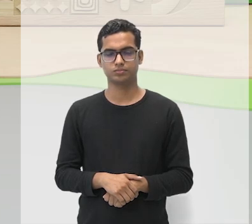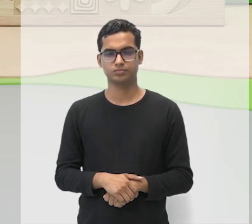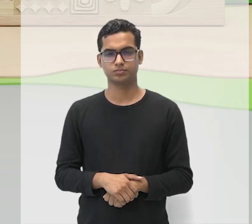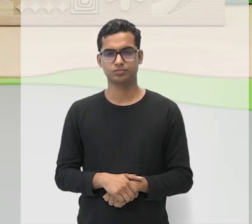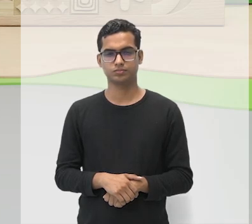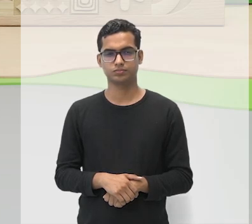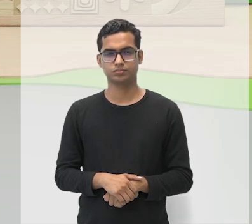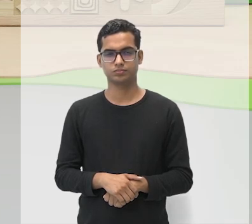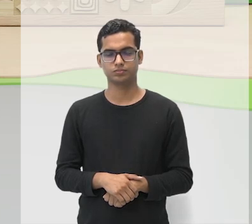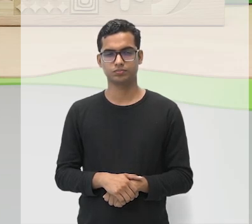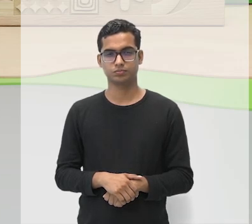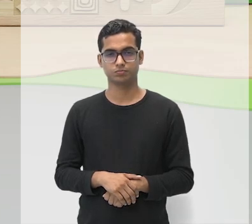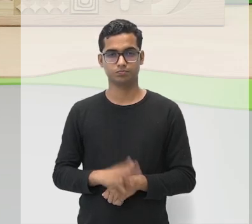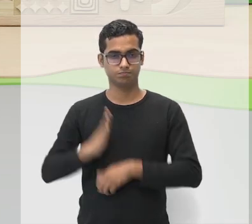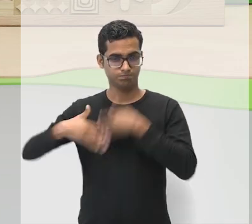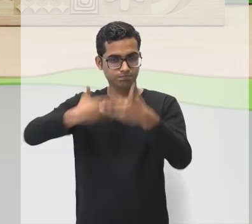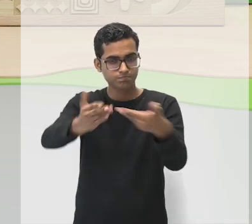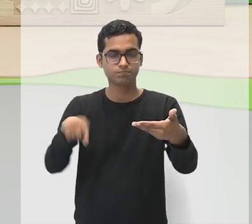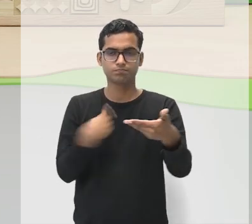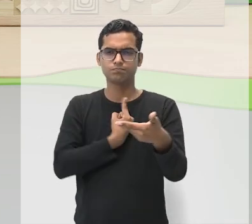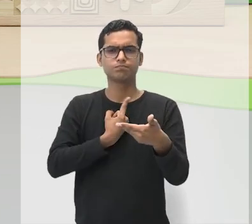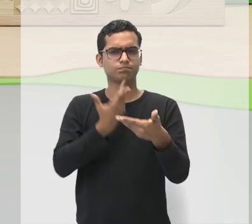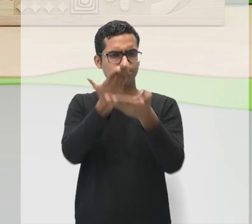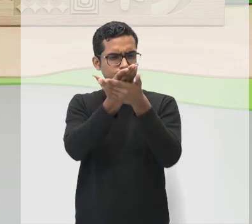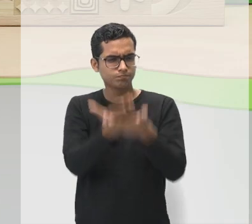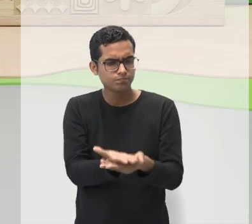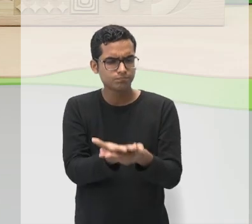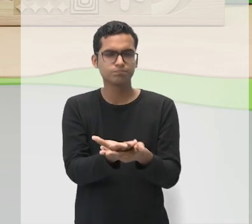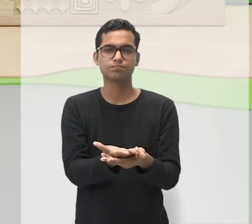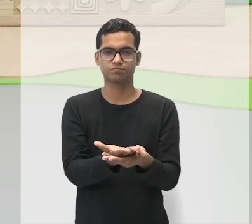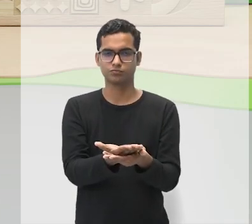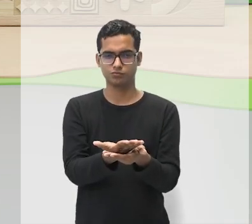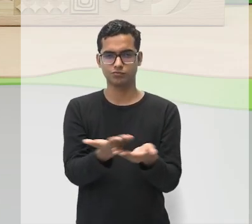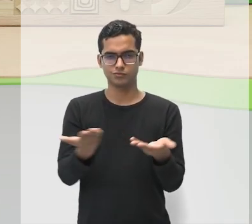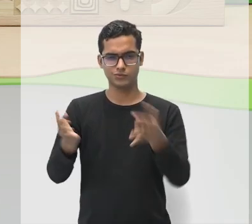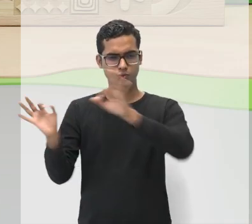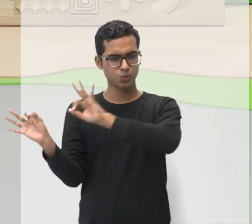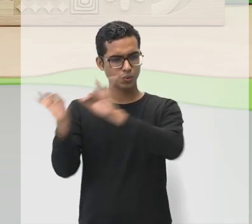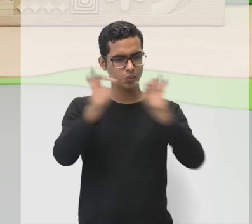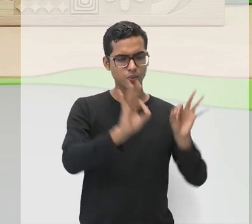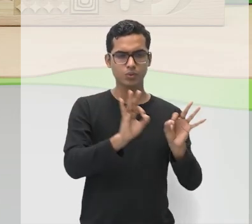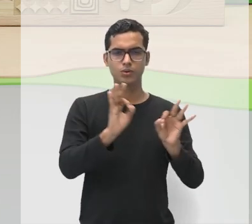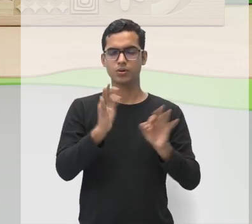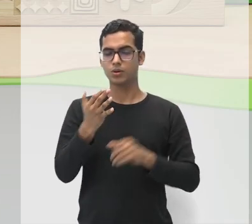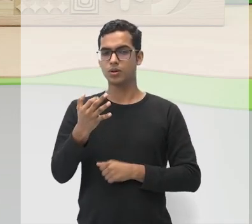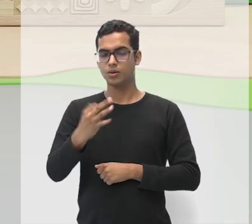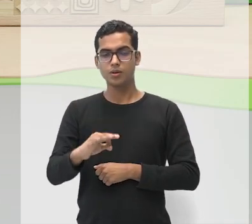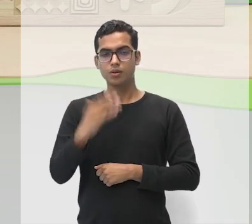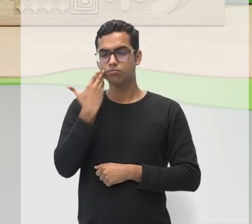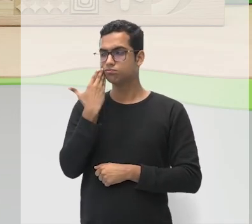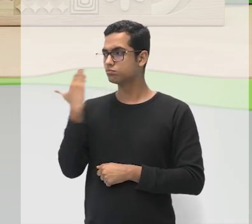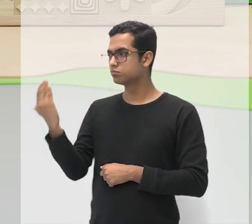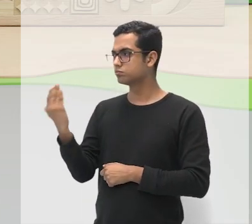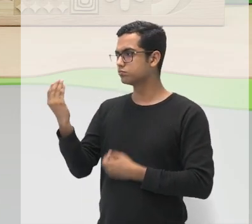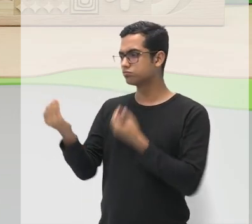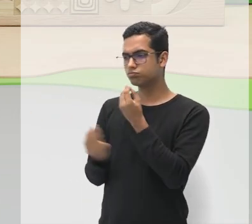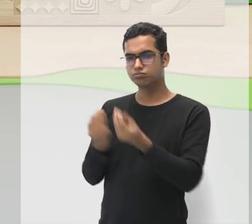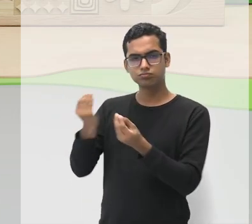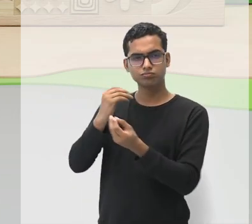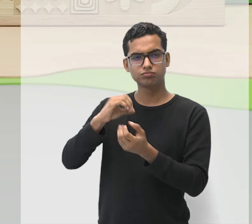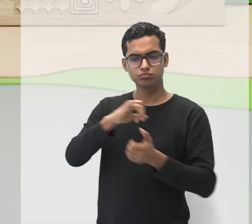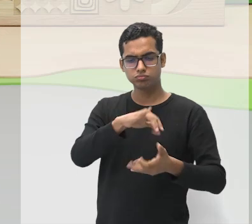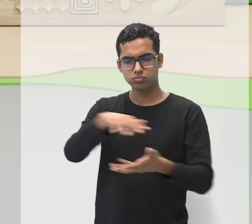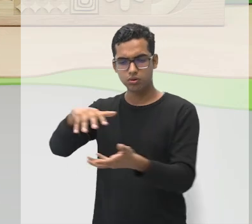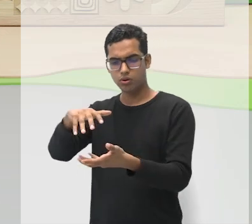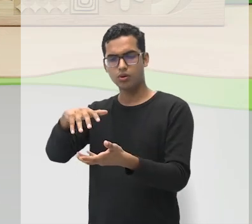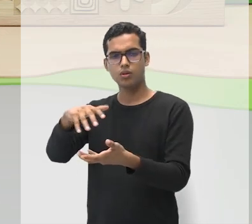que a professora, nós relatamos aqui durante a nossa aula, certo? Como que o nosso planeta